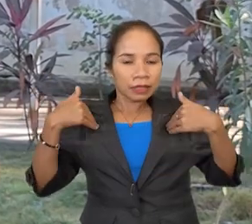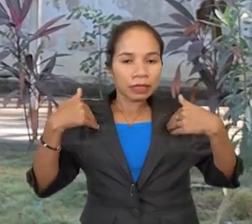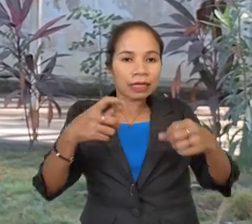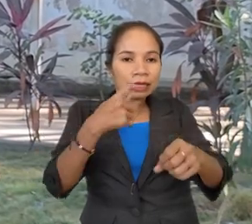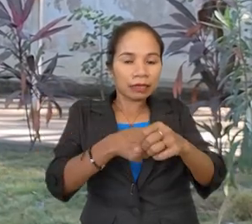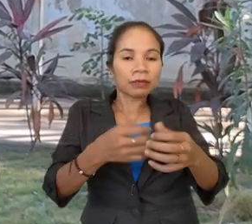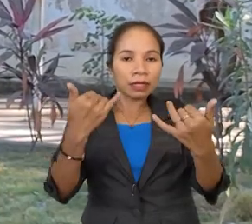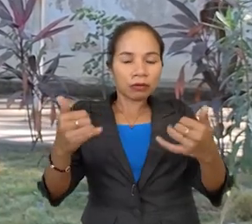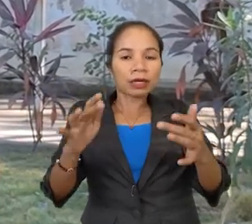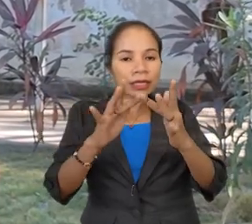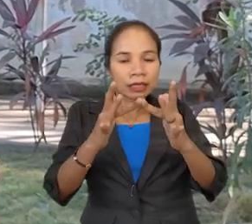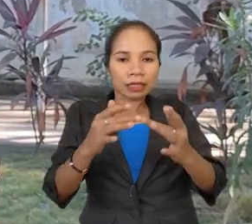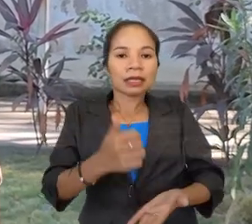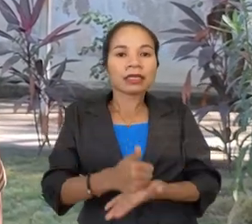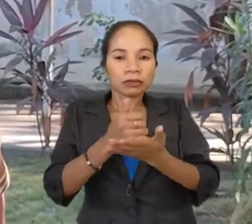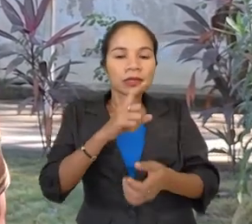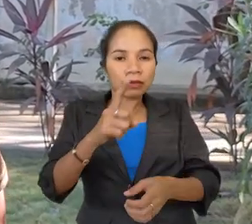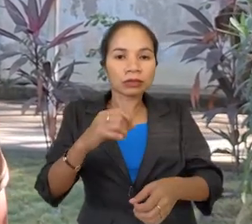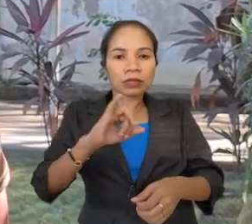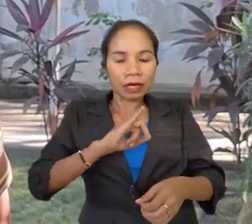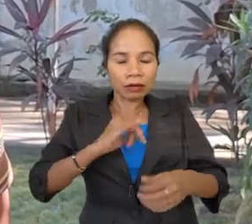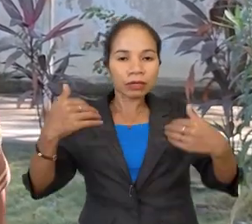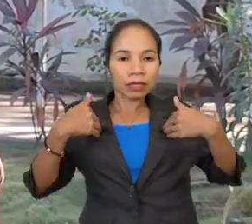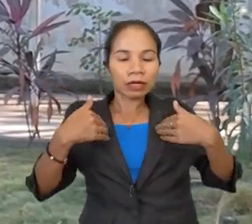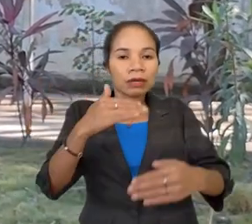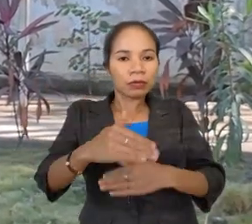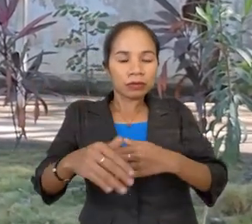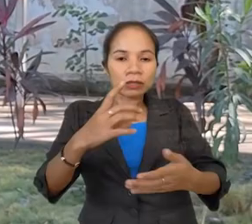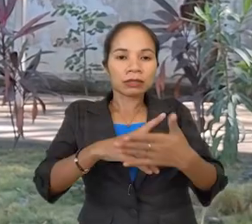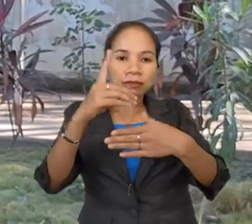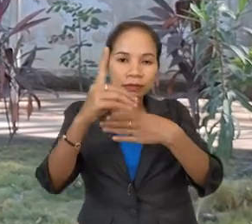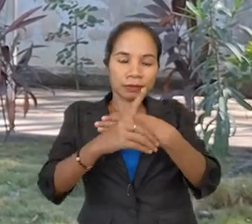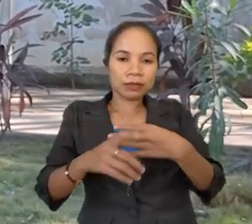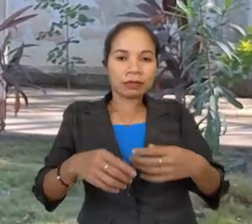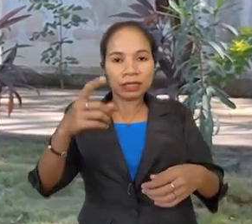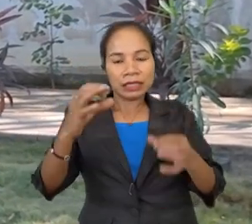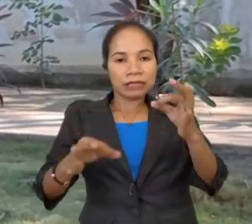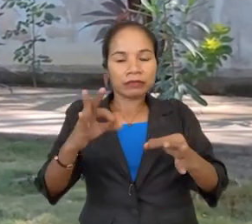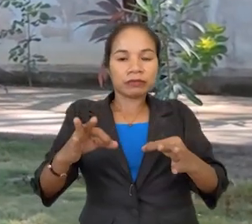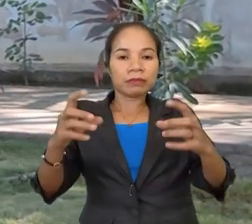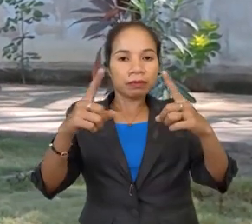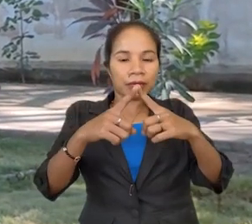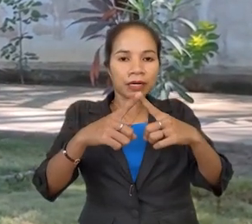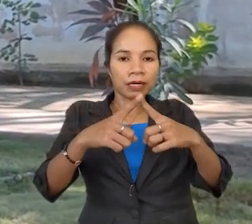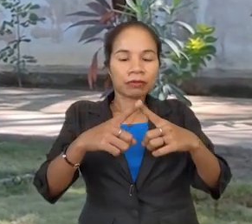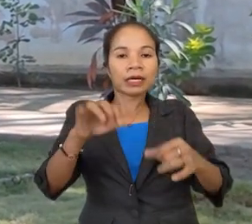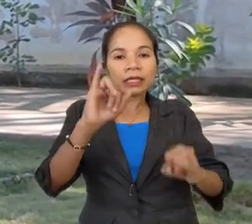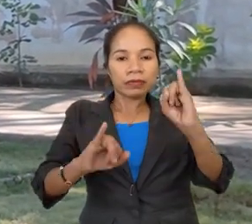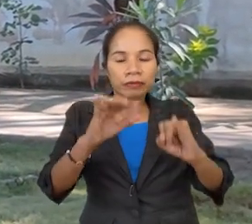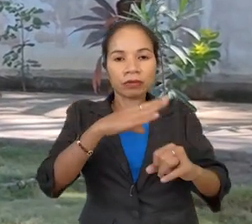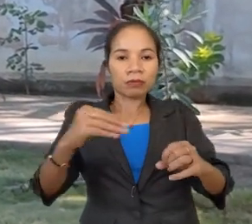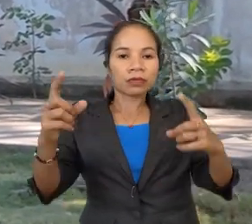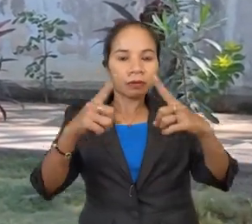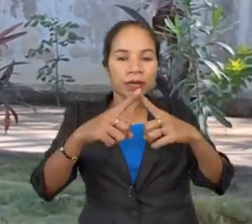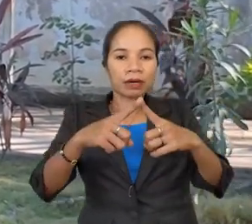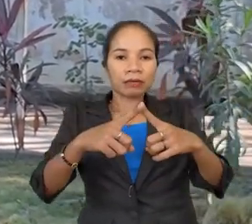que a era de agora, né, digitalização ajuda a ter pessoal e o processo de desenvolvimento, tanto para a minha